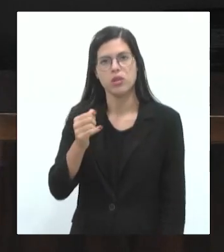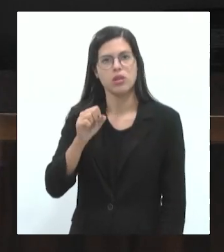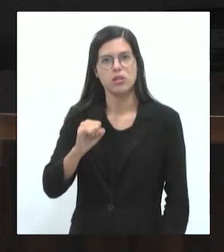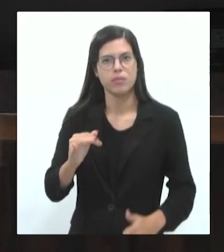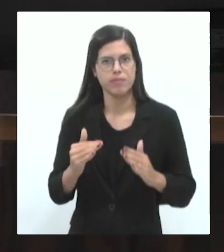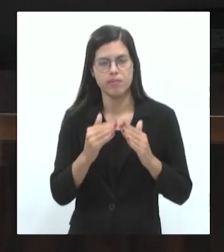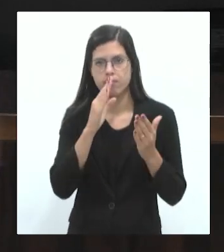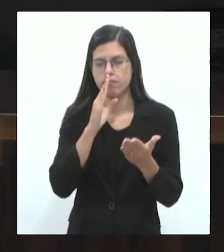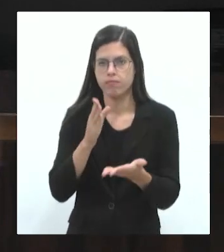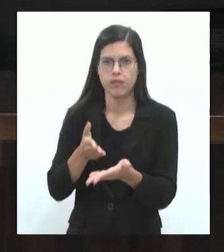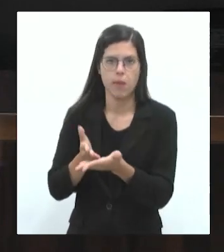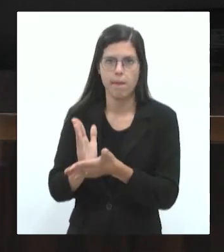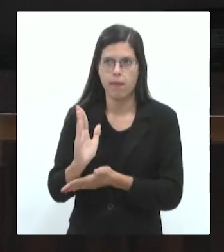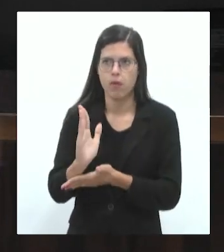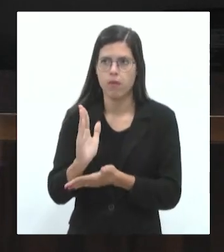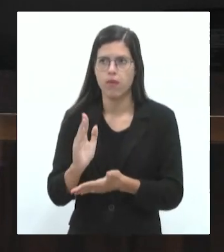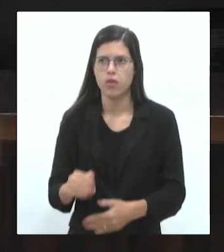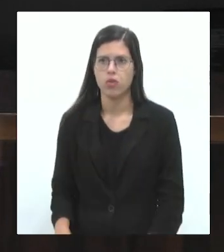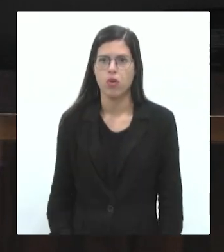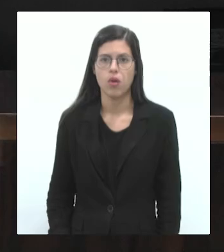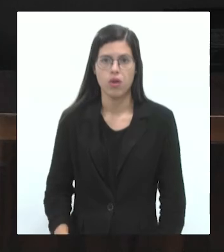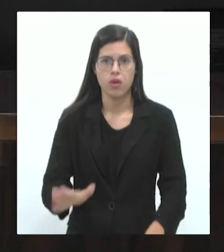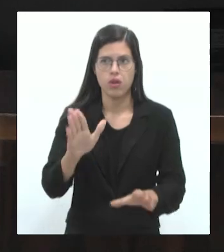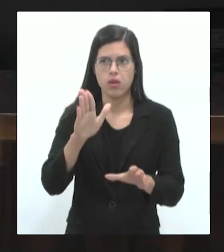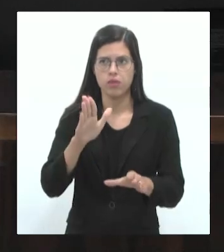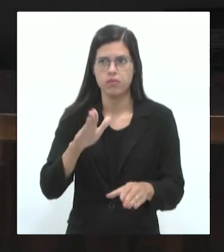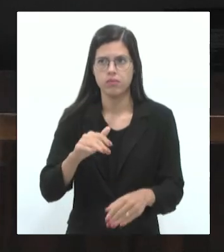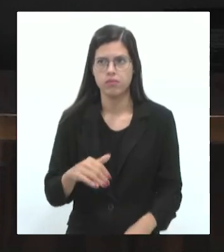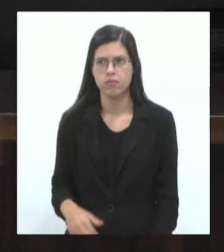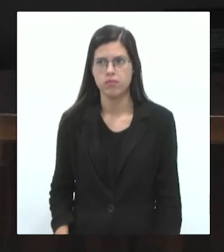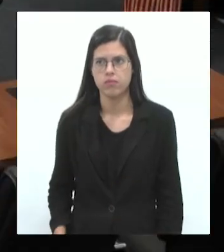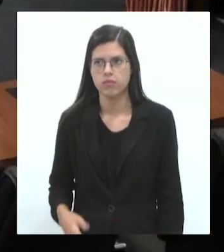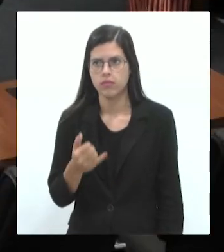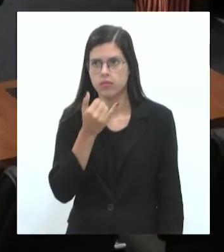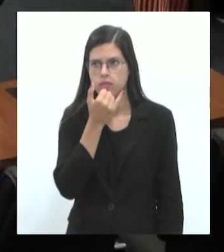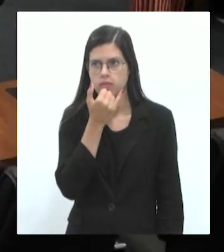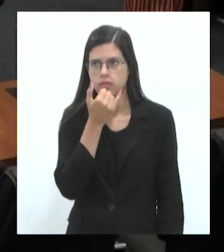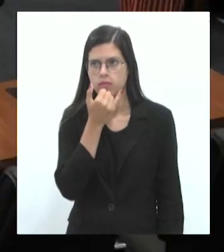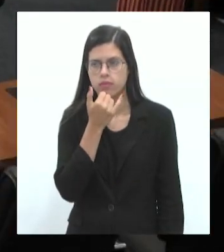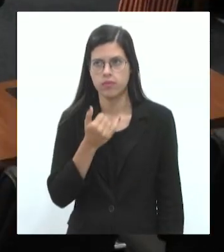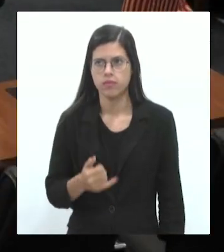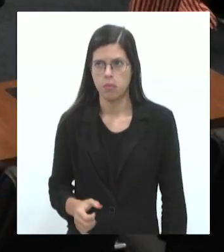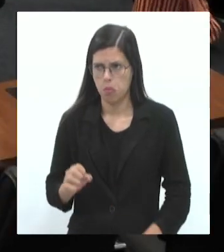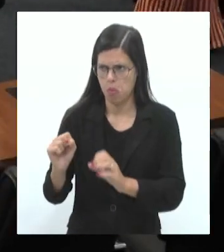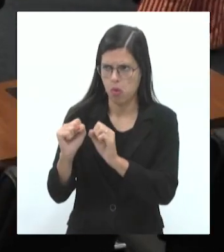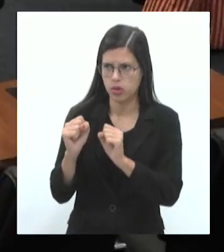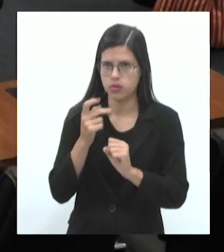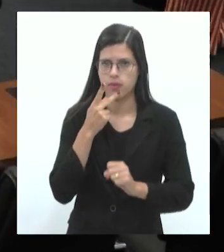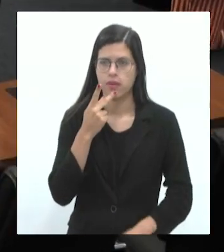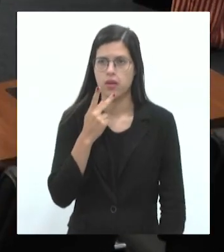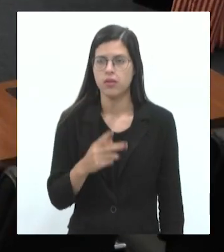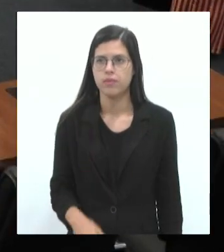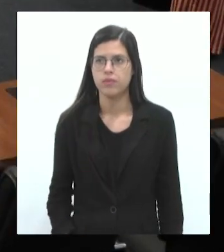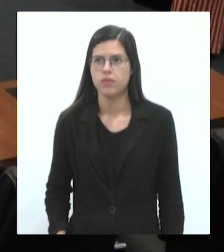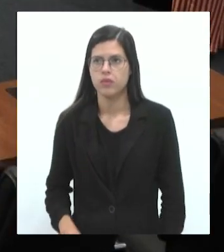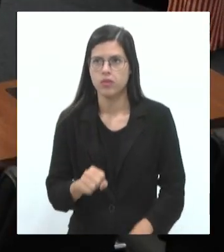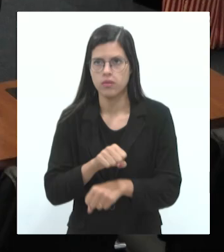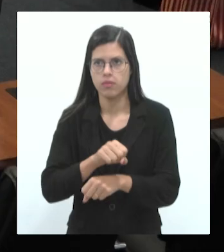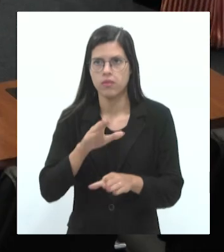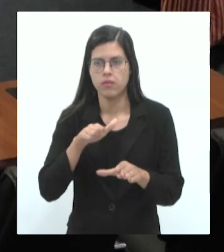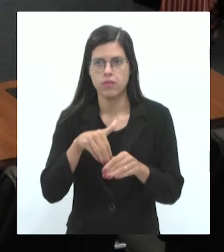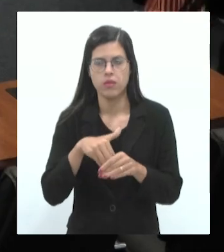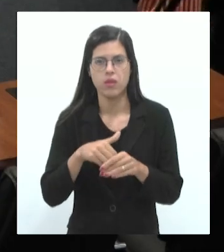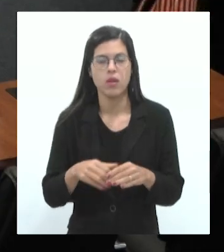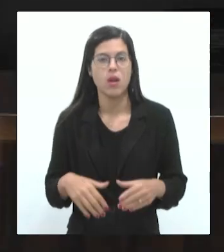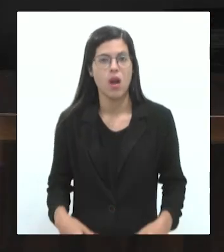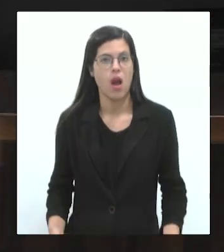permaneçam como estão. Aprovado. Em votação... Desculpe. Pode falar, deputado. Não, espera a votação. Em